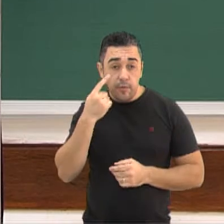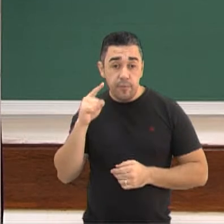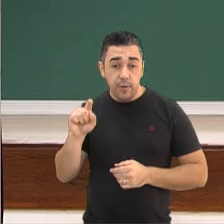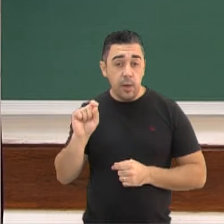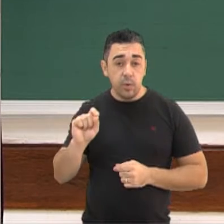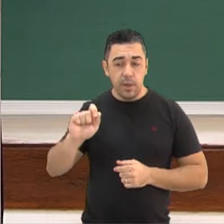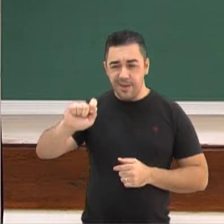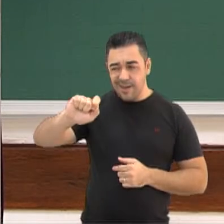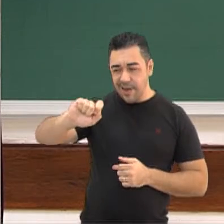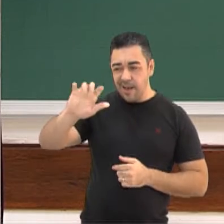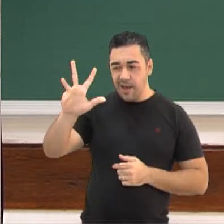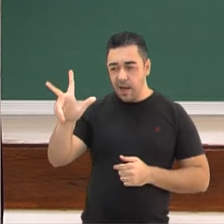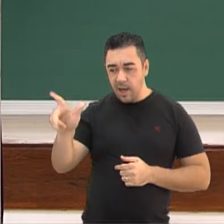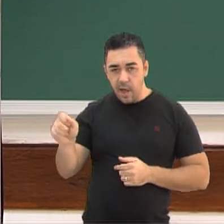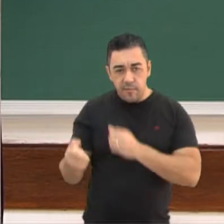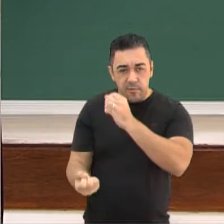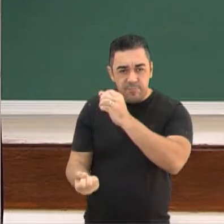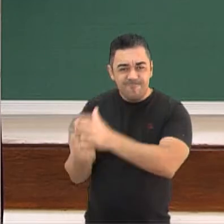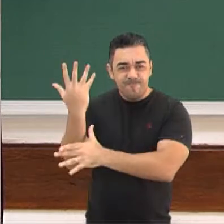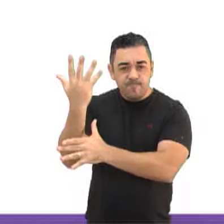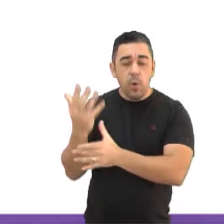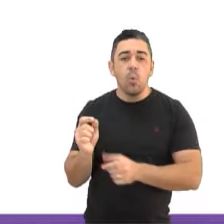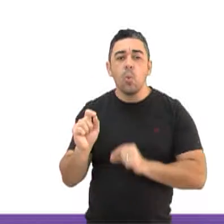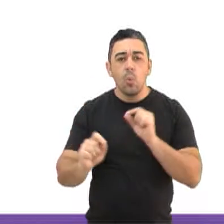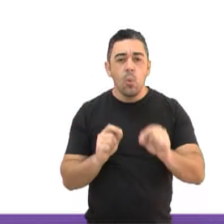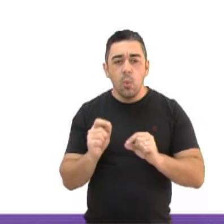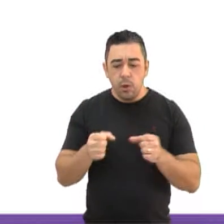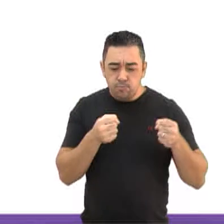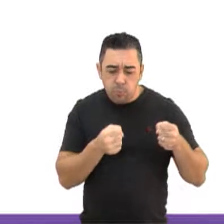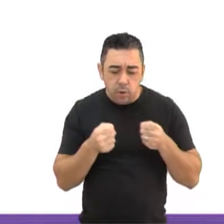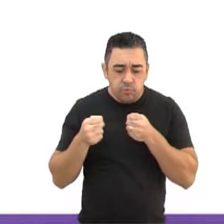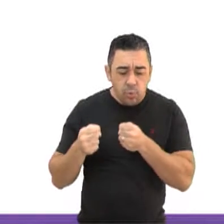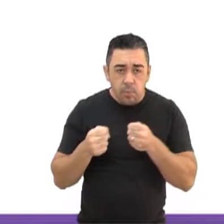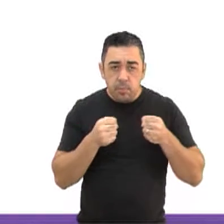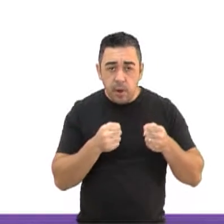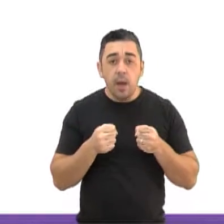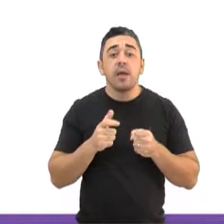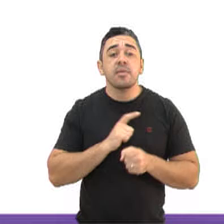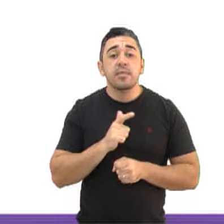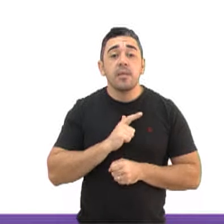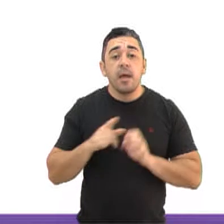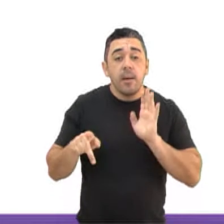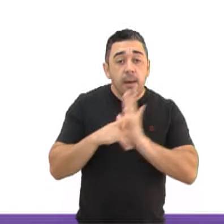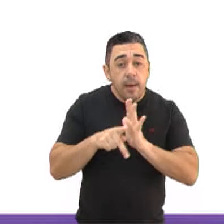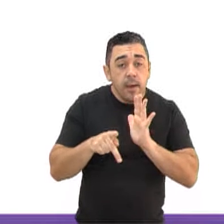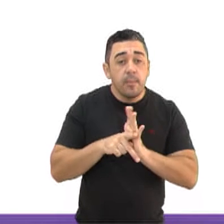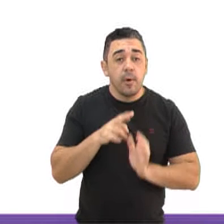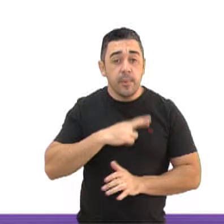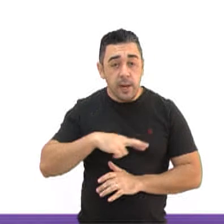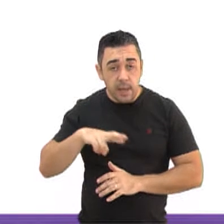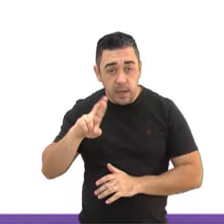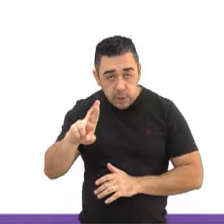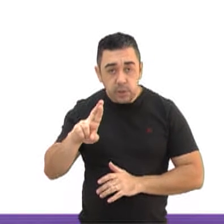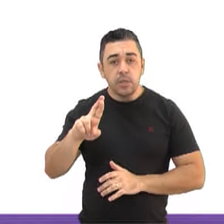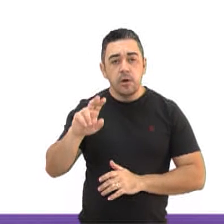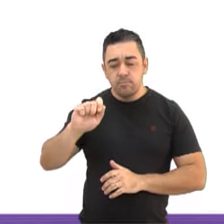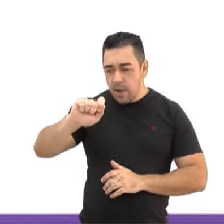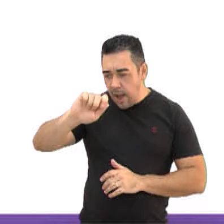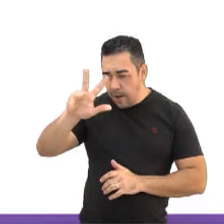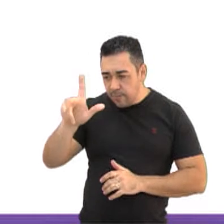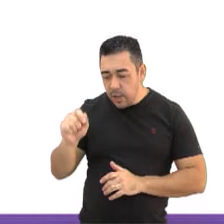matriz africana. Candomblé. Candomblé é uma religião de matriz africana, veio com os negros